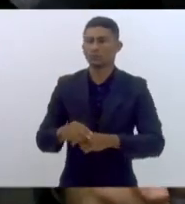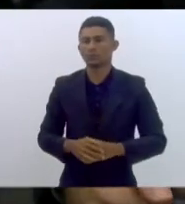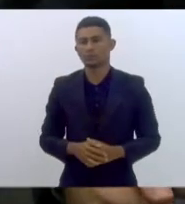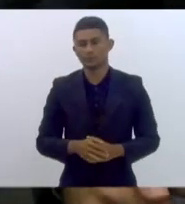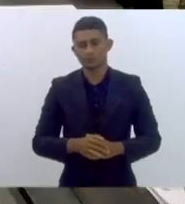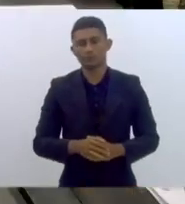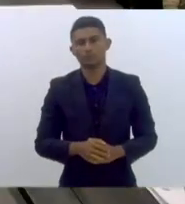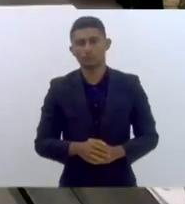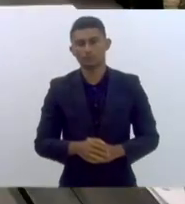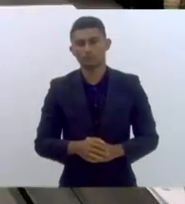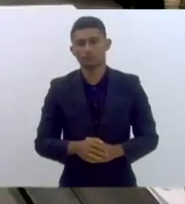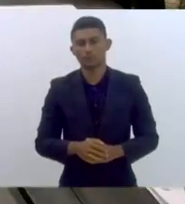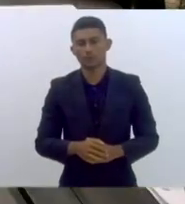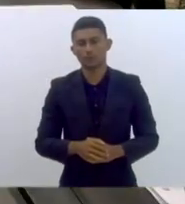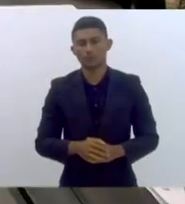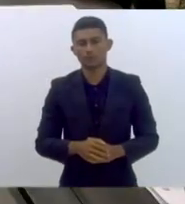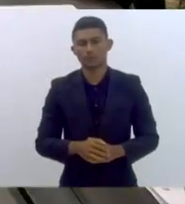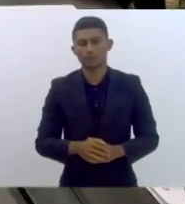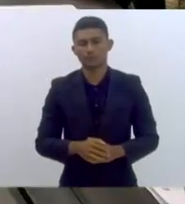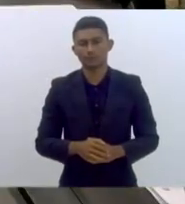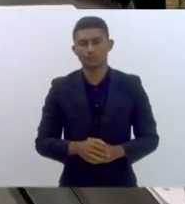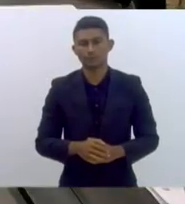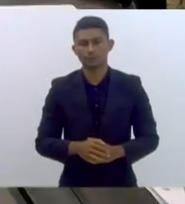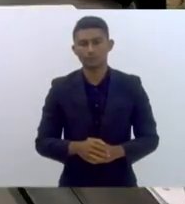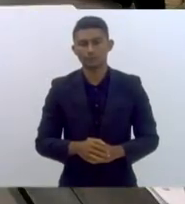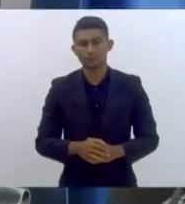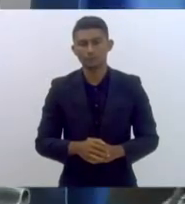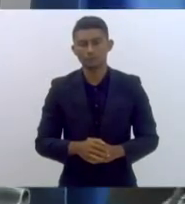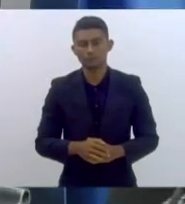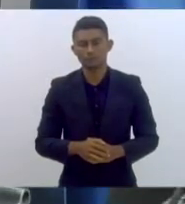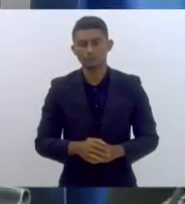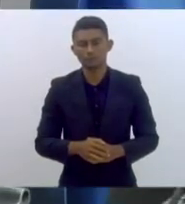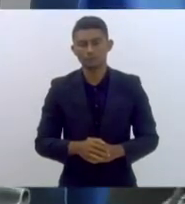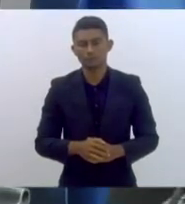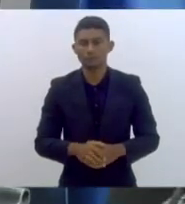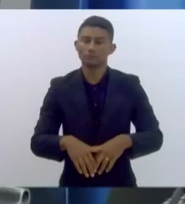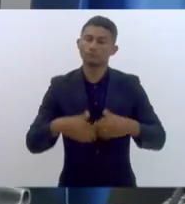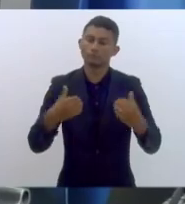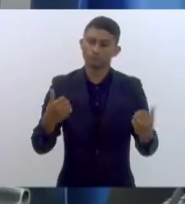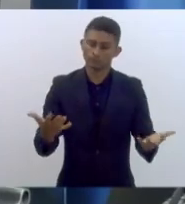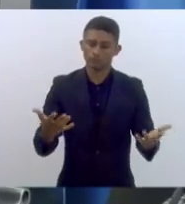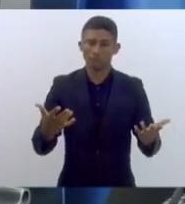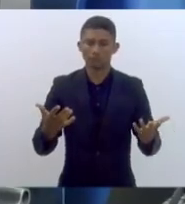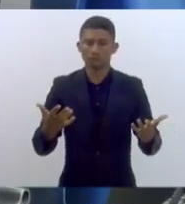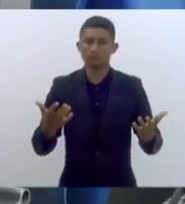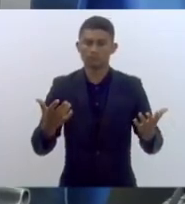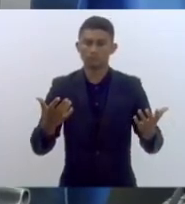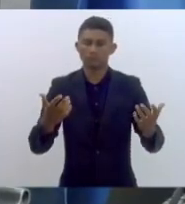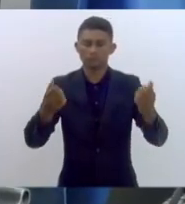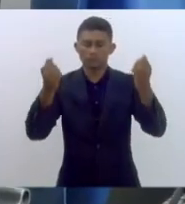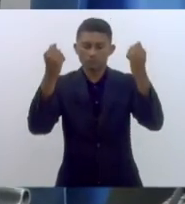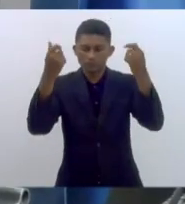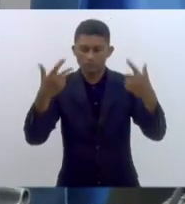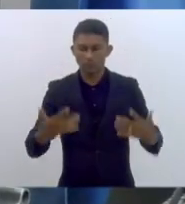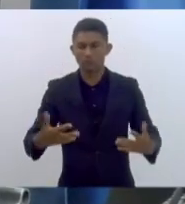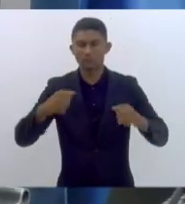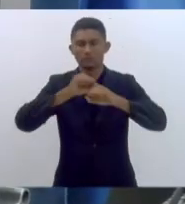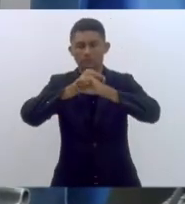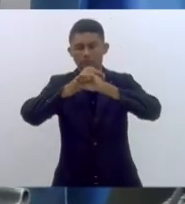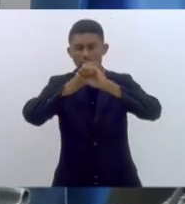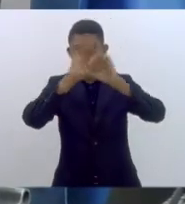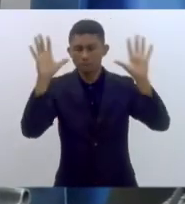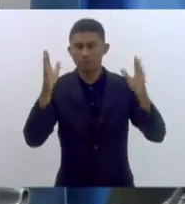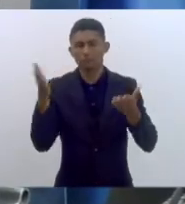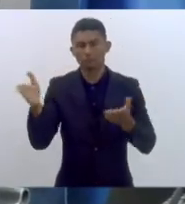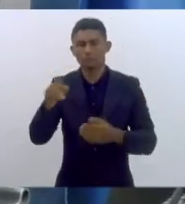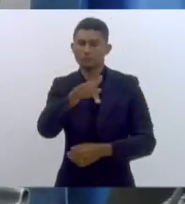receita. Bom, então, só para ficar claro, o presidente da Comissaf